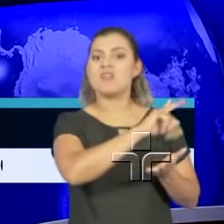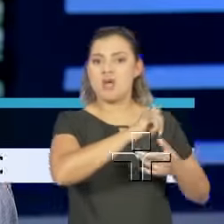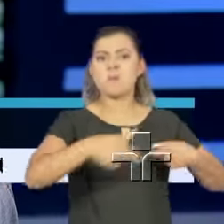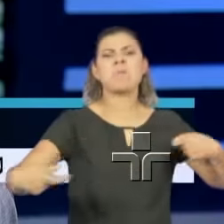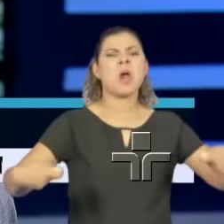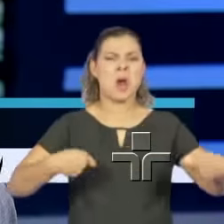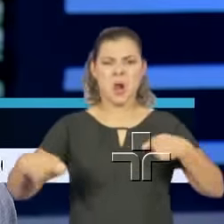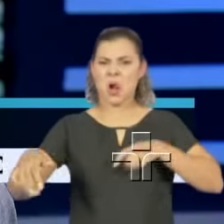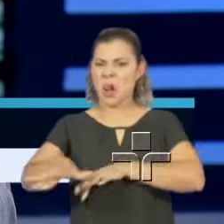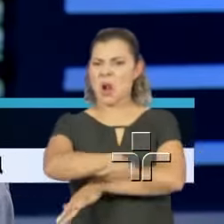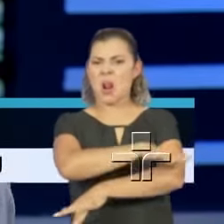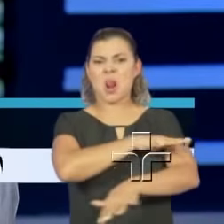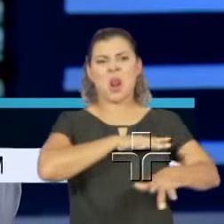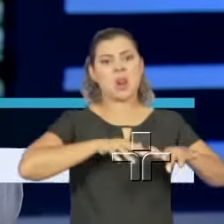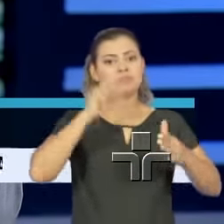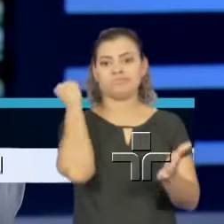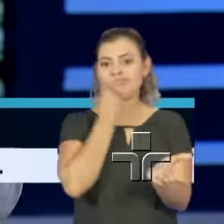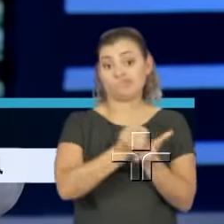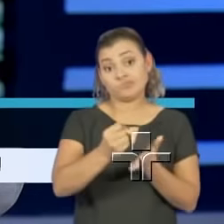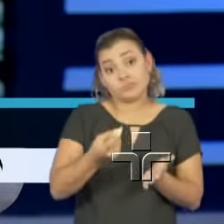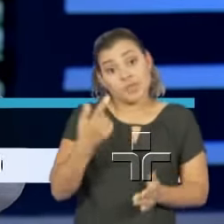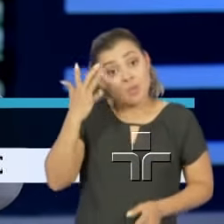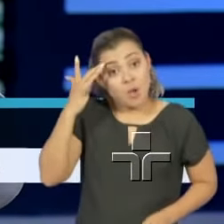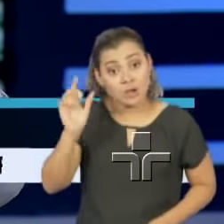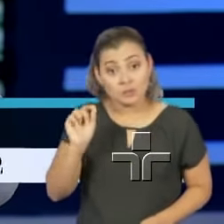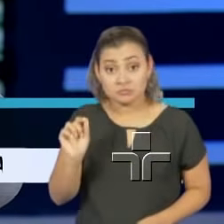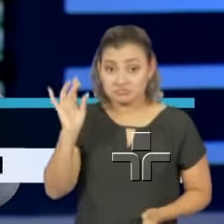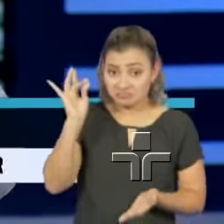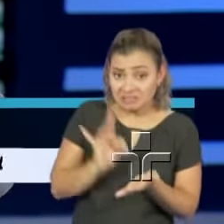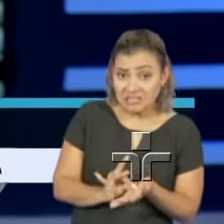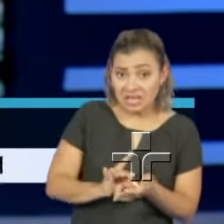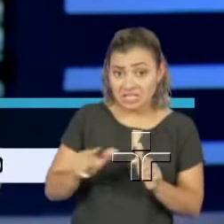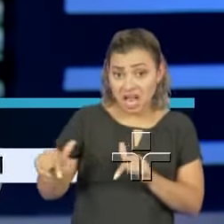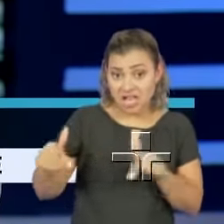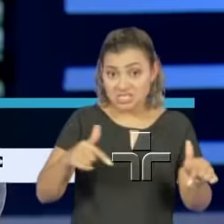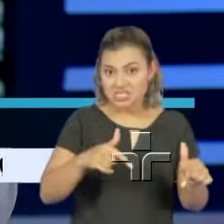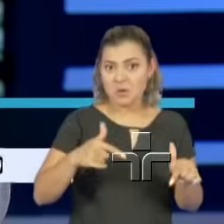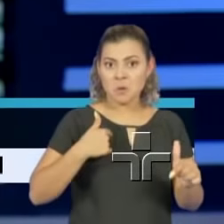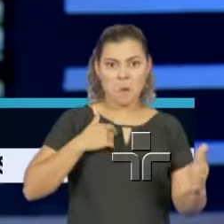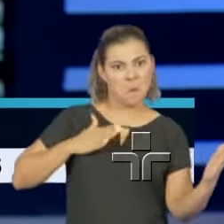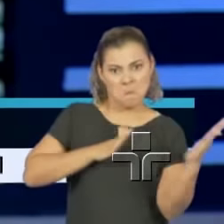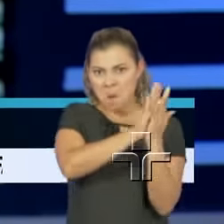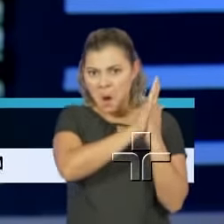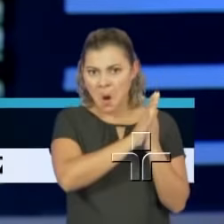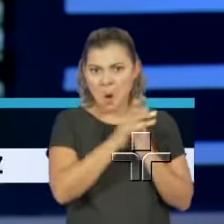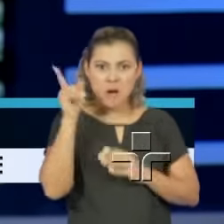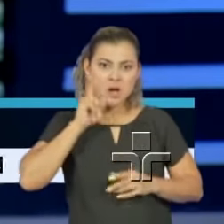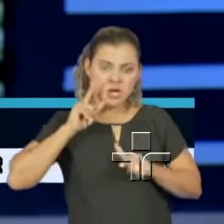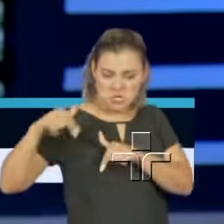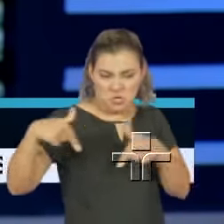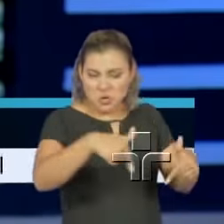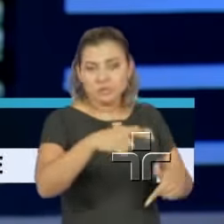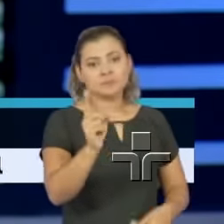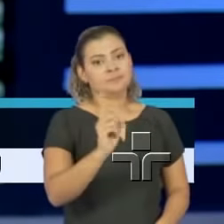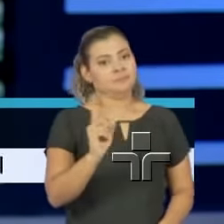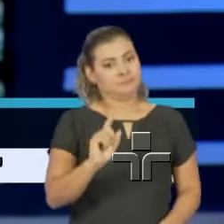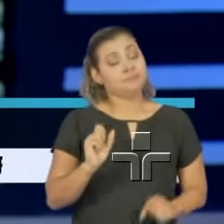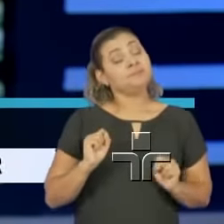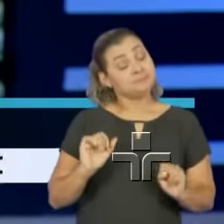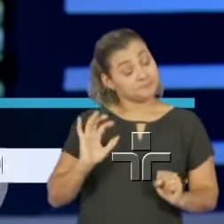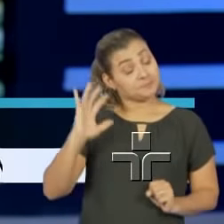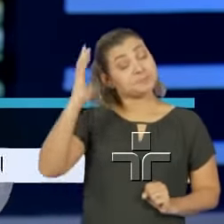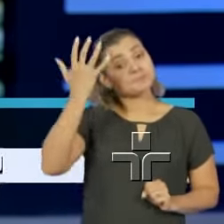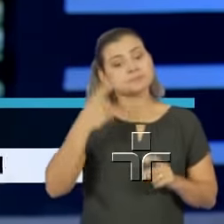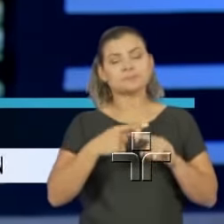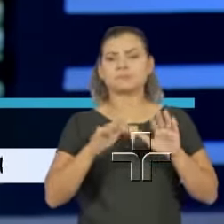e depois você não tem como retomar. Então, eu não penso que seja por uma ação direta, pura e simplesmente dos Estados Unidos. Isso é possível, logicamente.